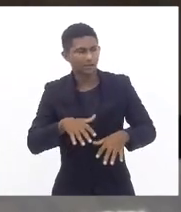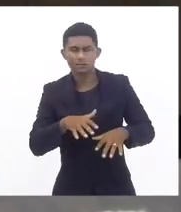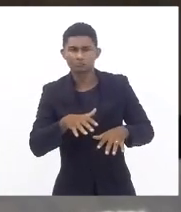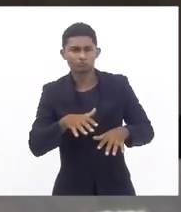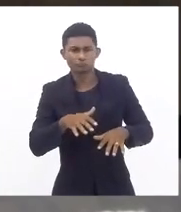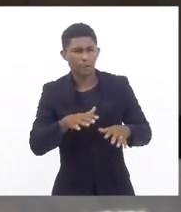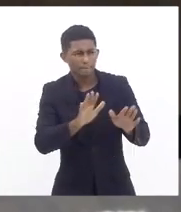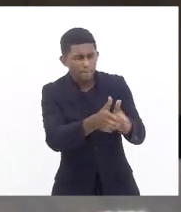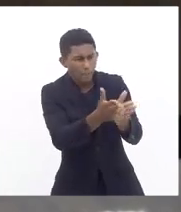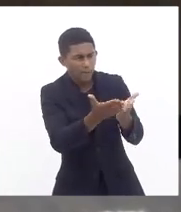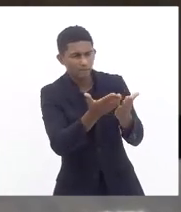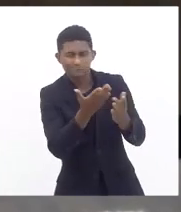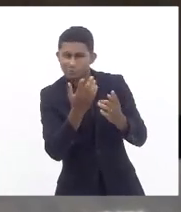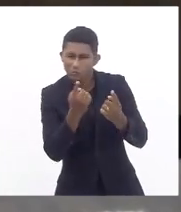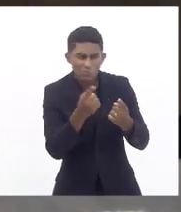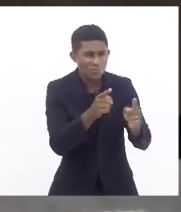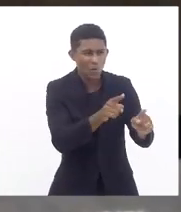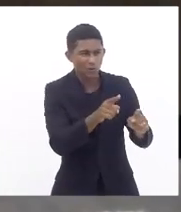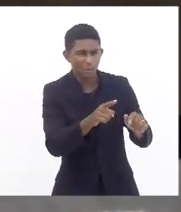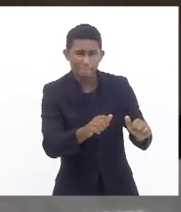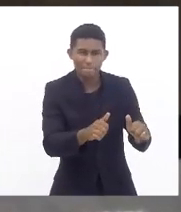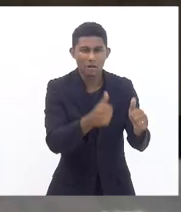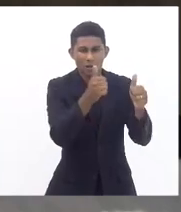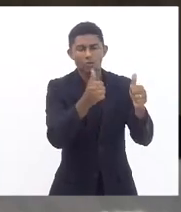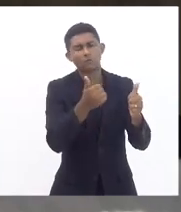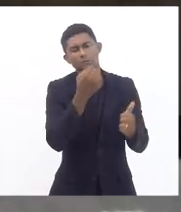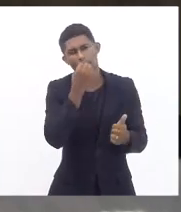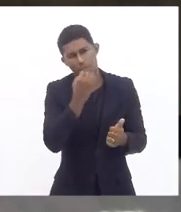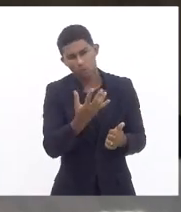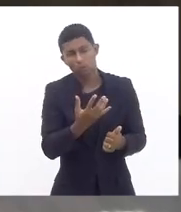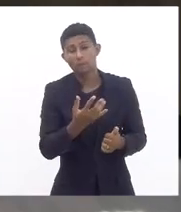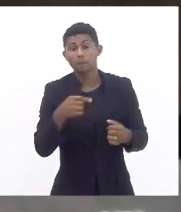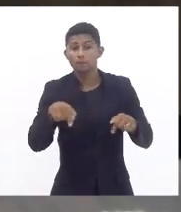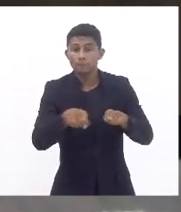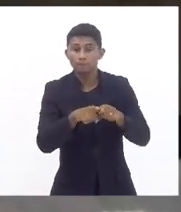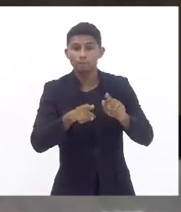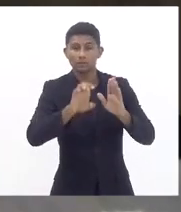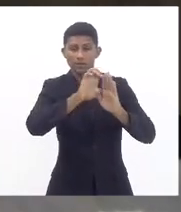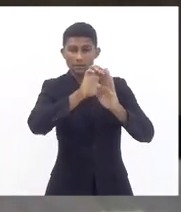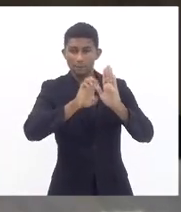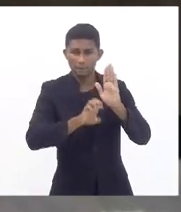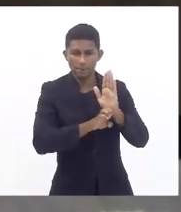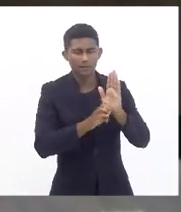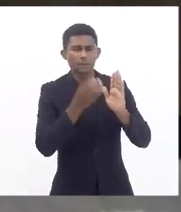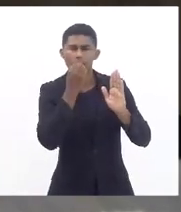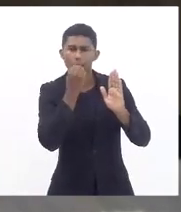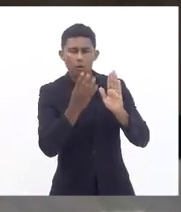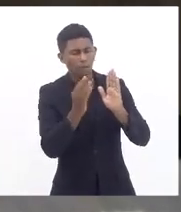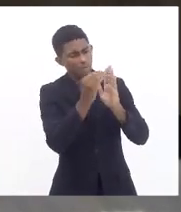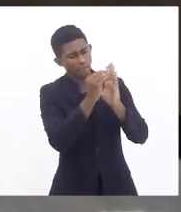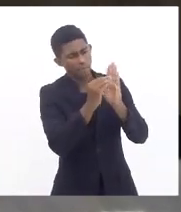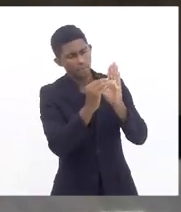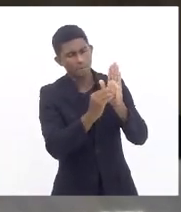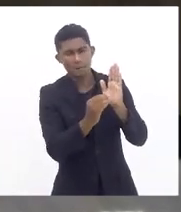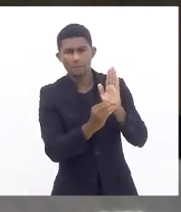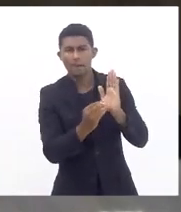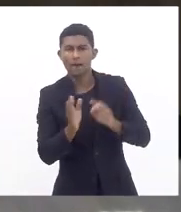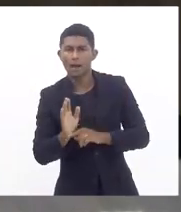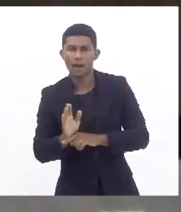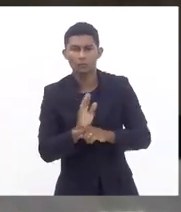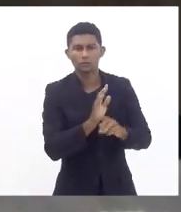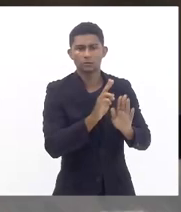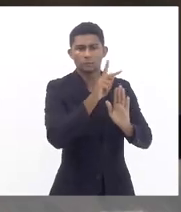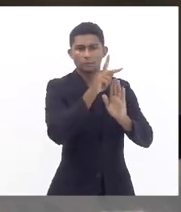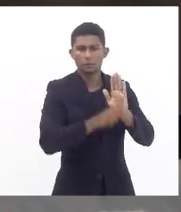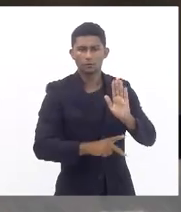as emendas, elas vieram também no sentido de aperfeiçoar, foram emendas de fato que contribuíram para um projeto que é de